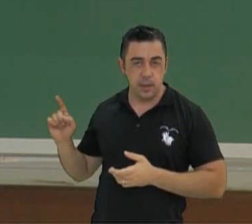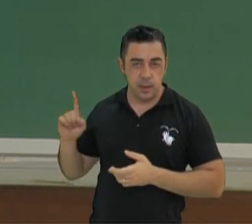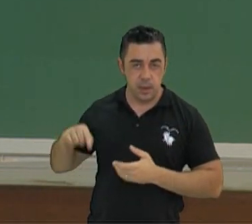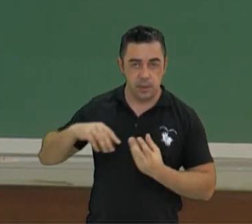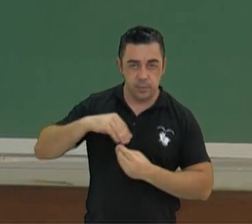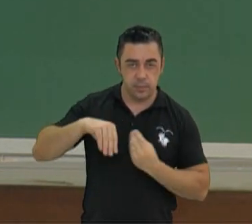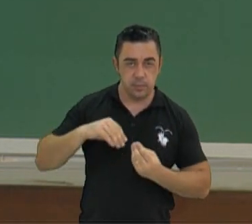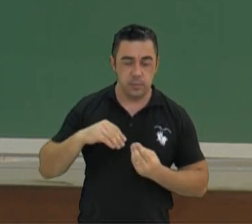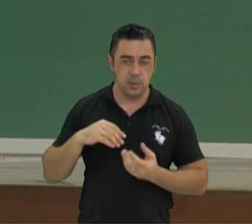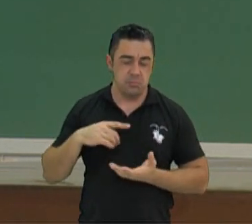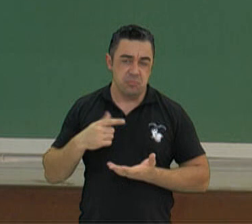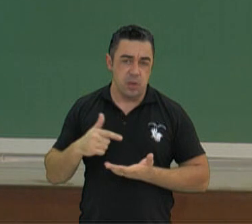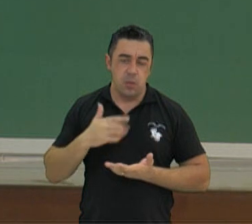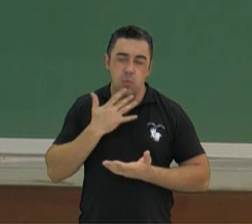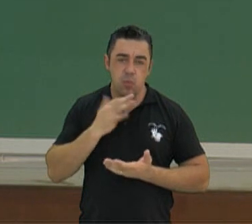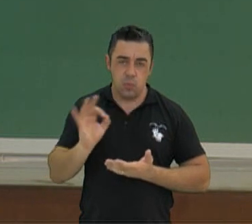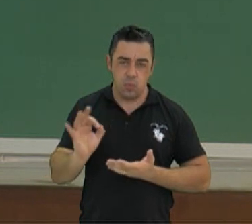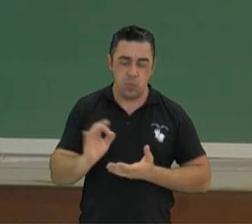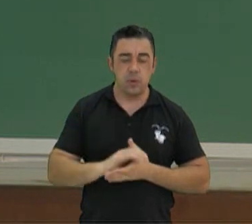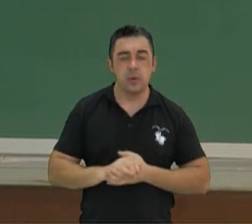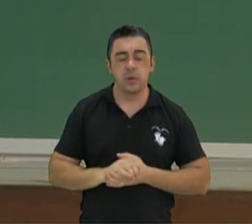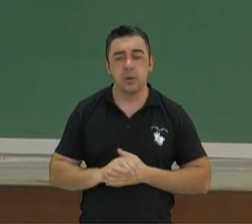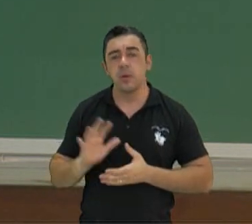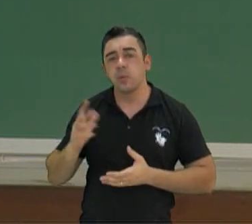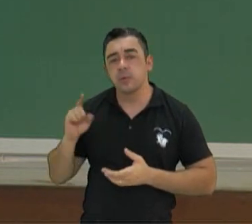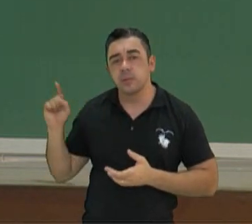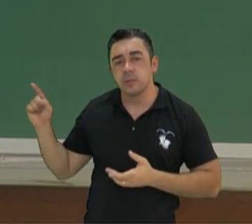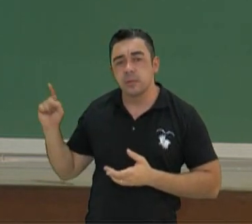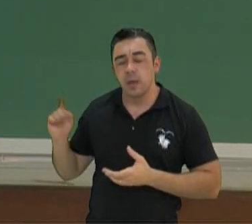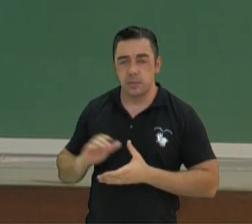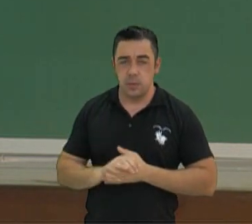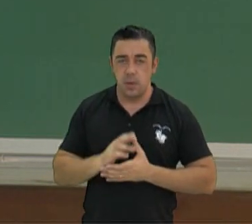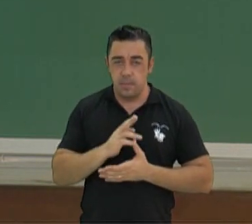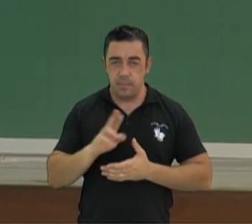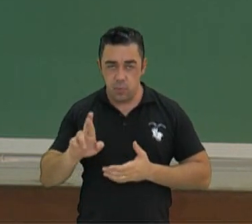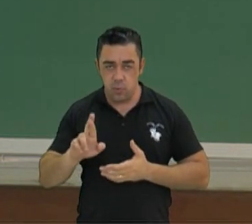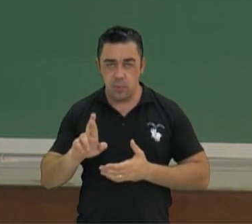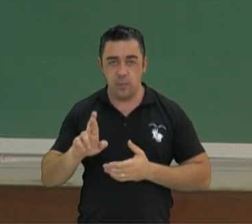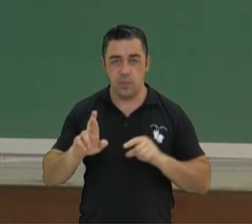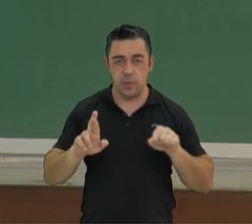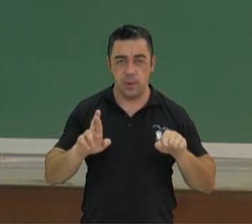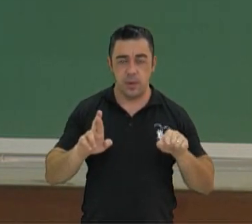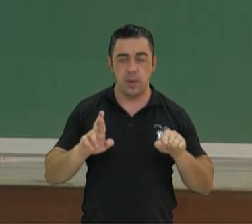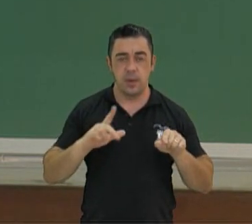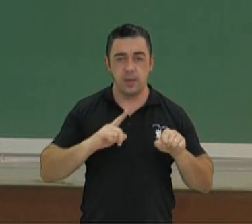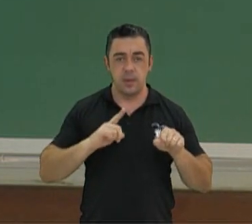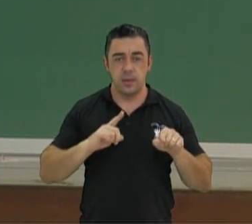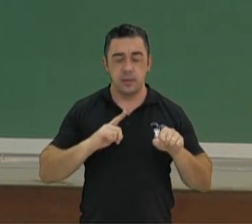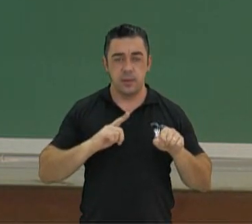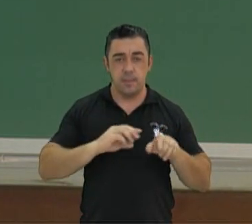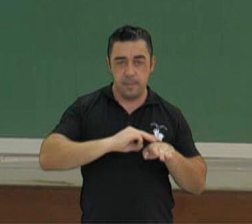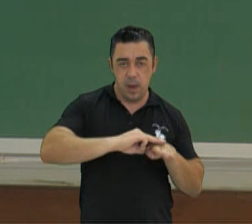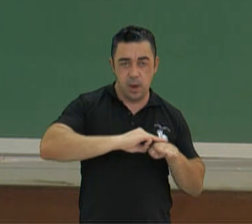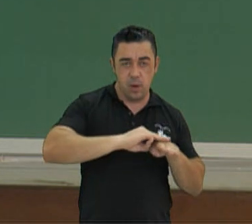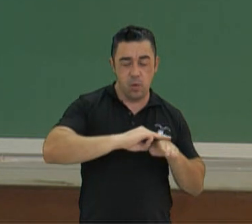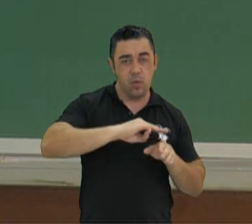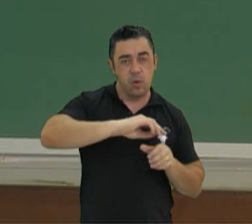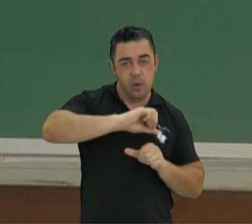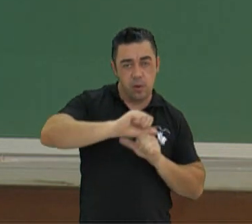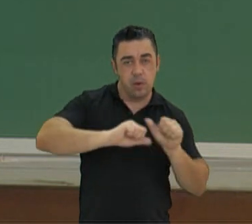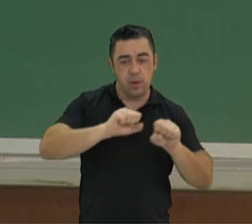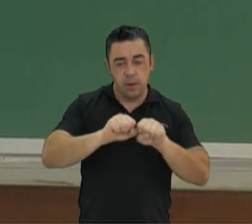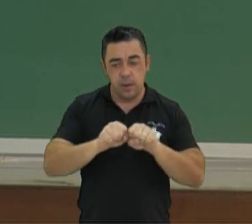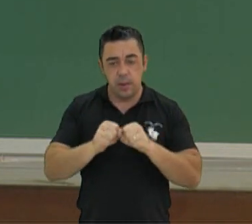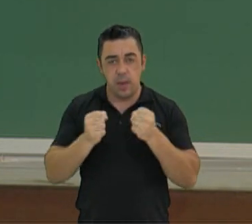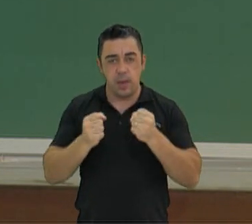substância incolor, tá? O que acontece? O bromo, ele é castanho. Quando ele reage, ele vai quebrar